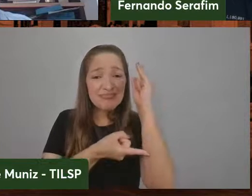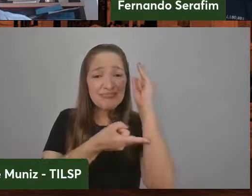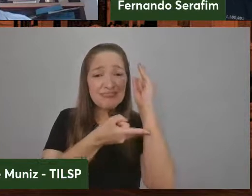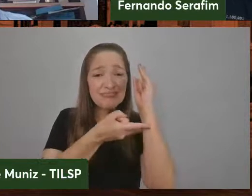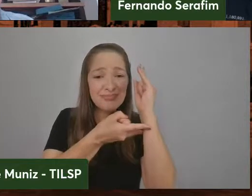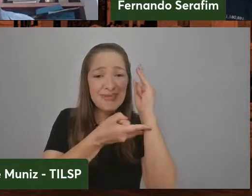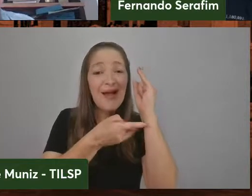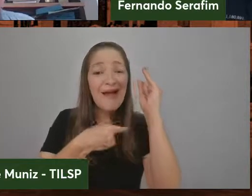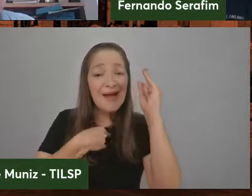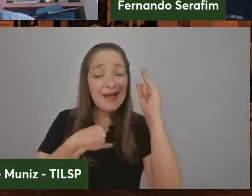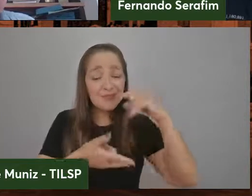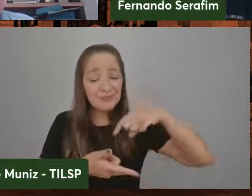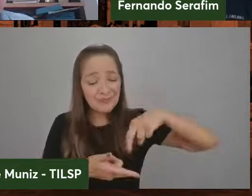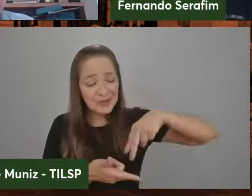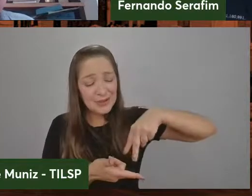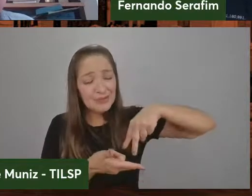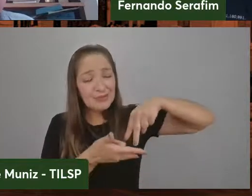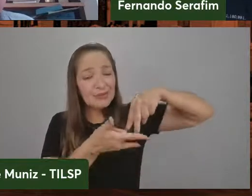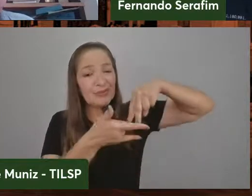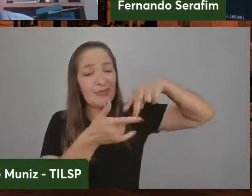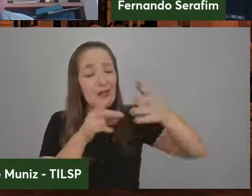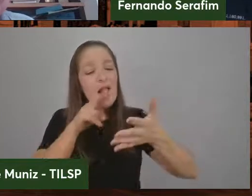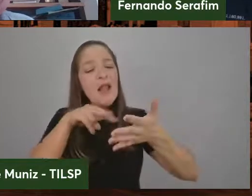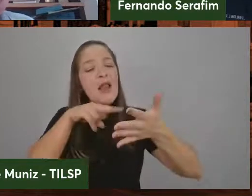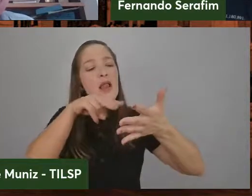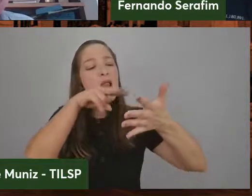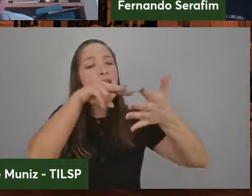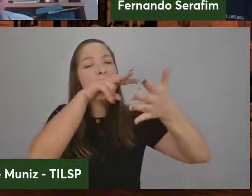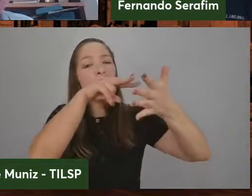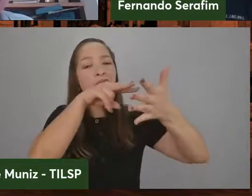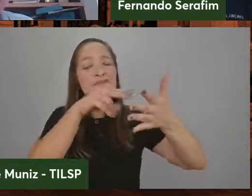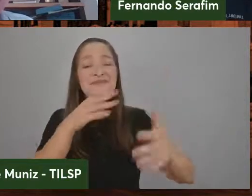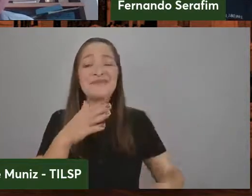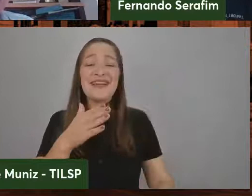estou lendo. Essa é a minha perdição.